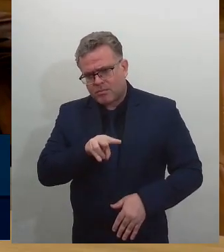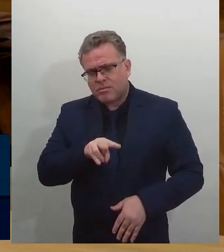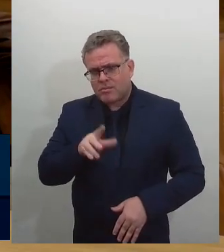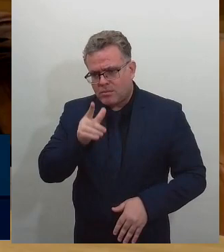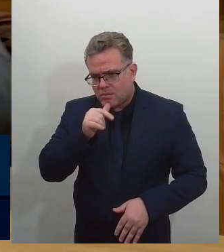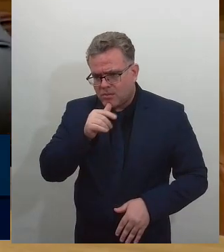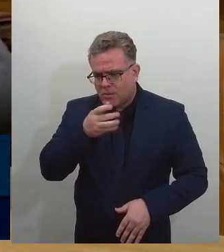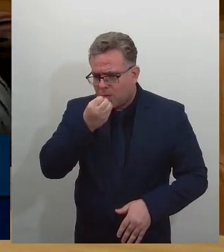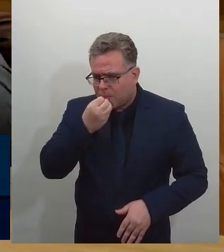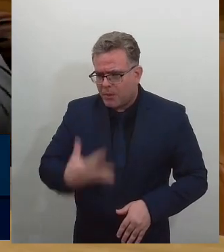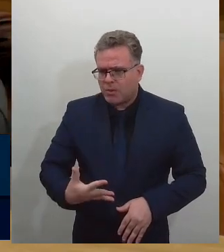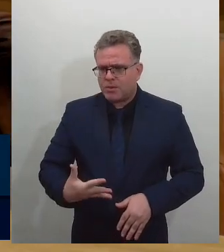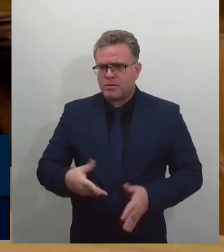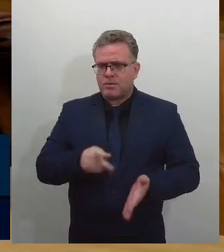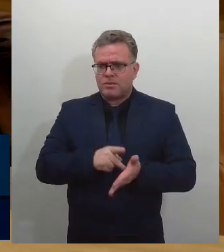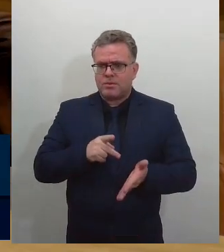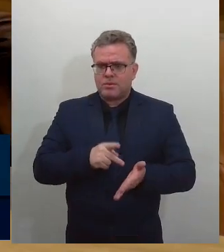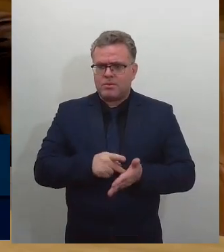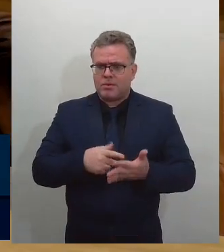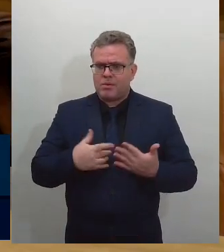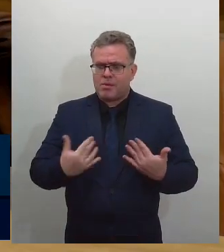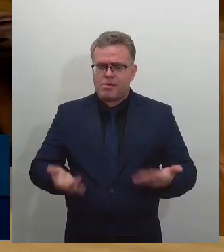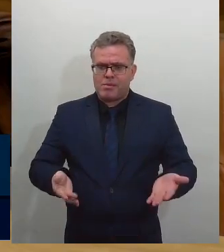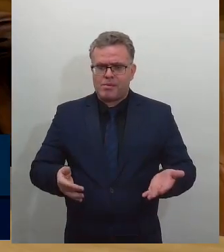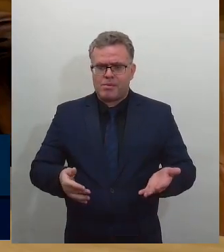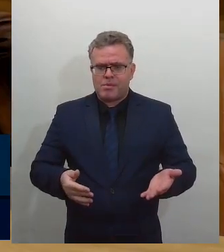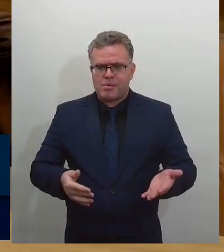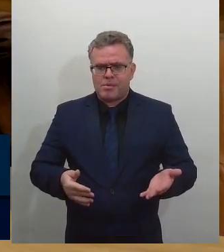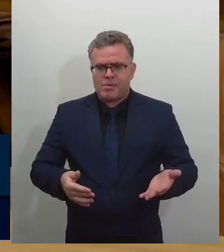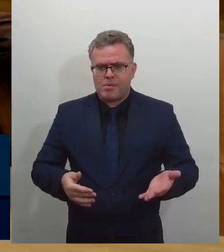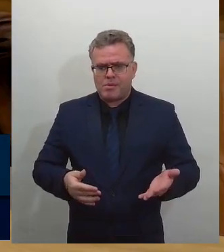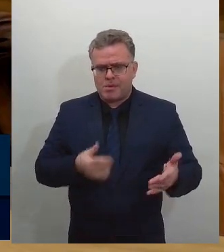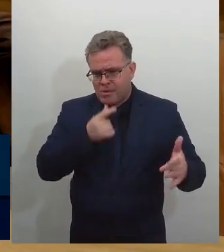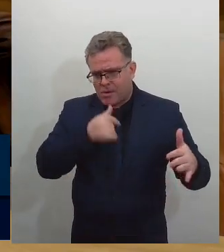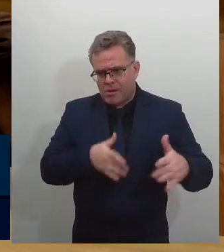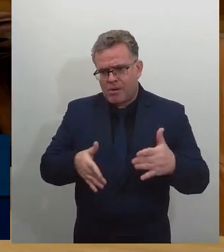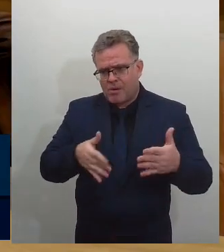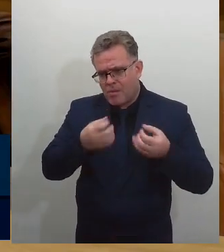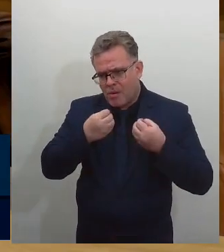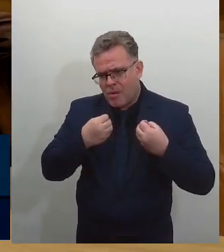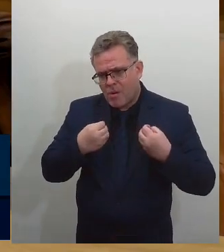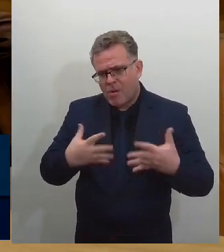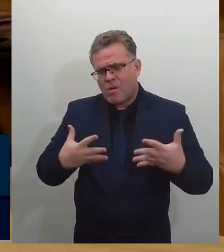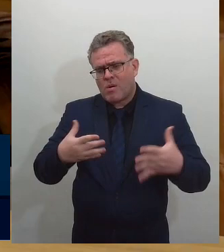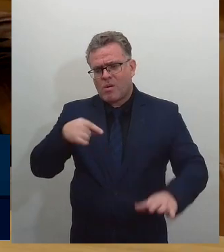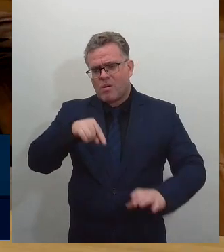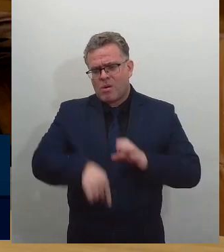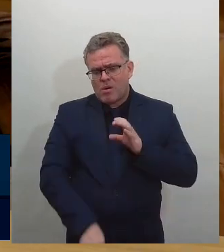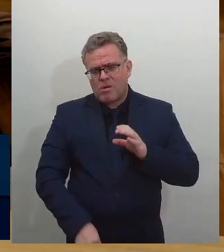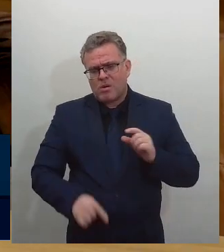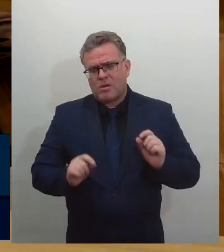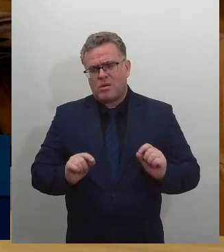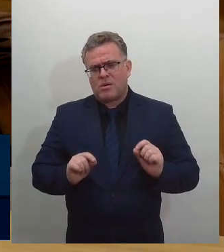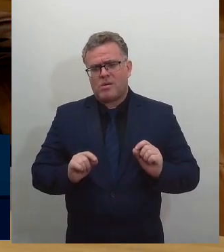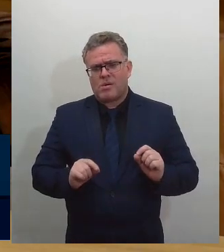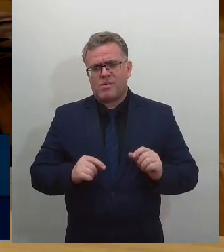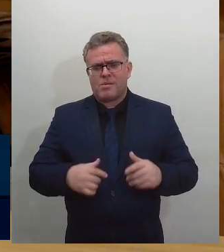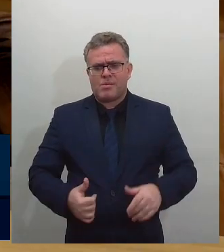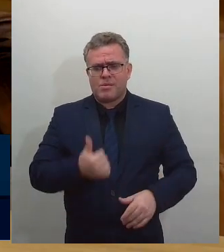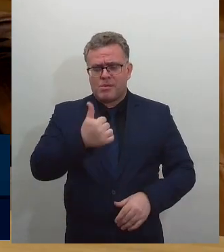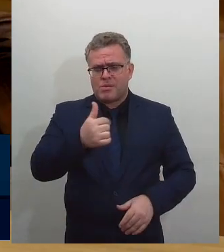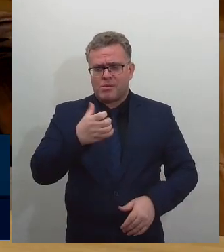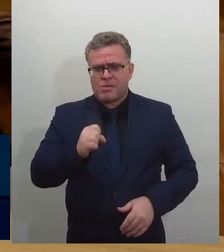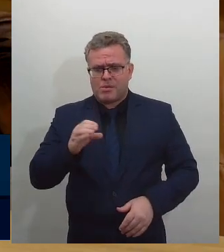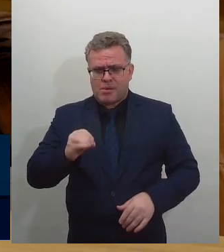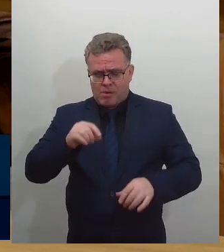você se perde dentro daquele rio, de tanta água que é, uma profundidade, tem lugar ali que dá 180, 200 metros de profundidade